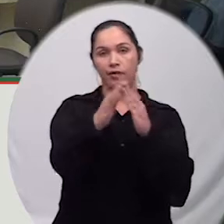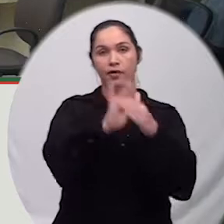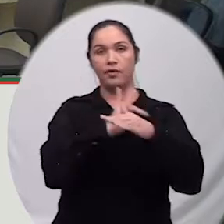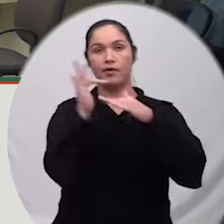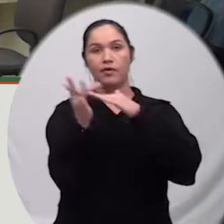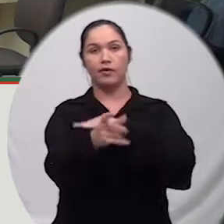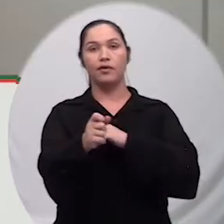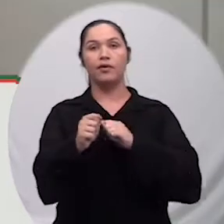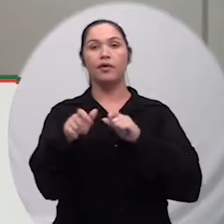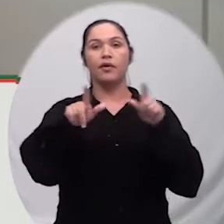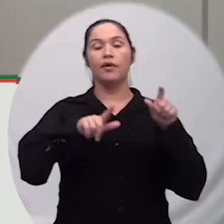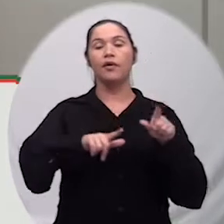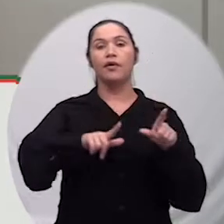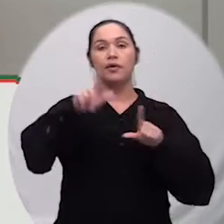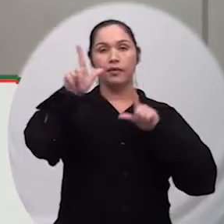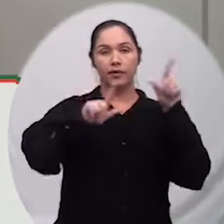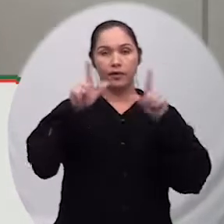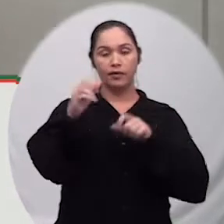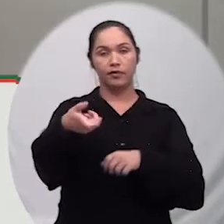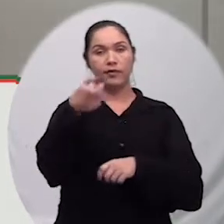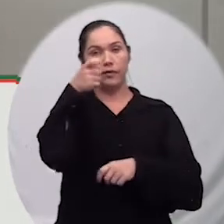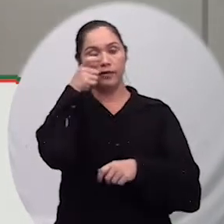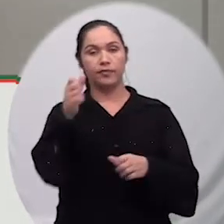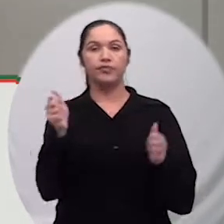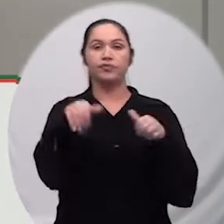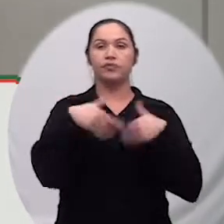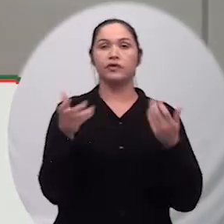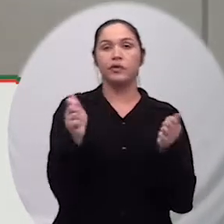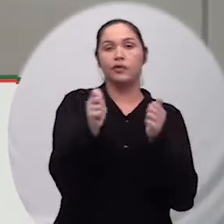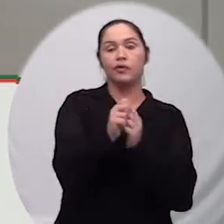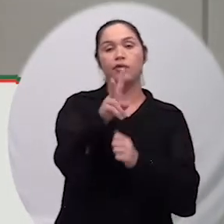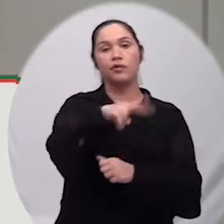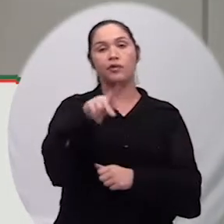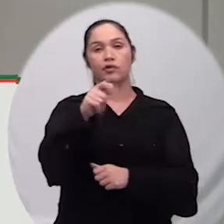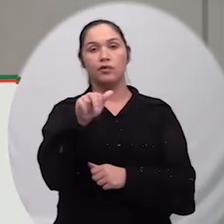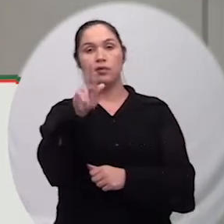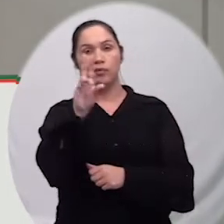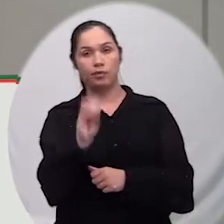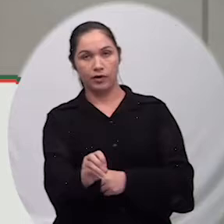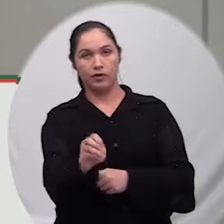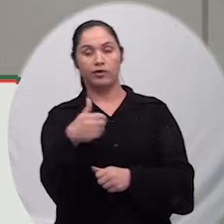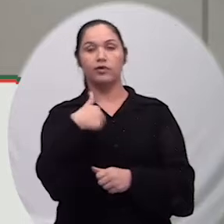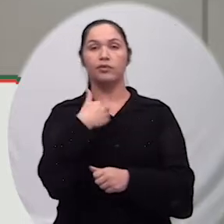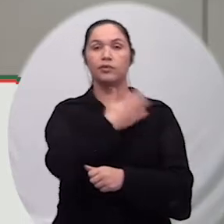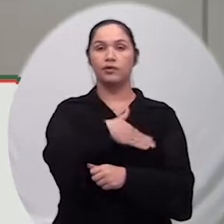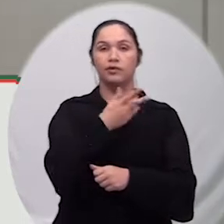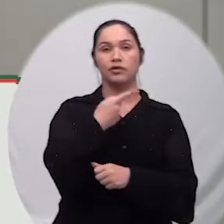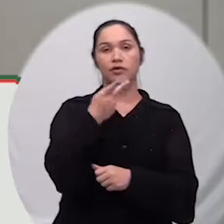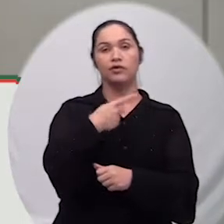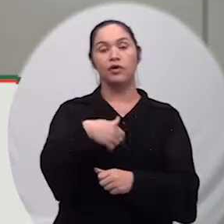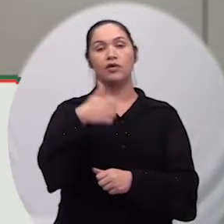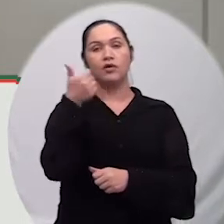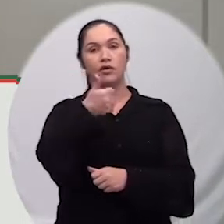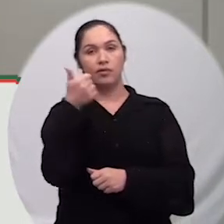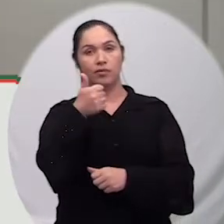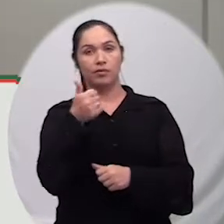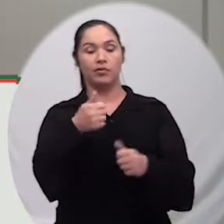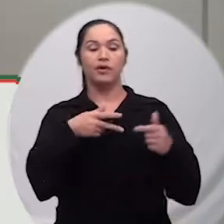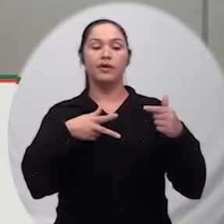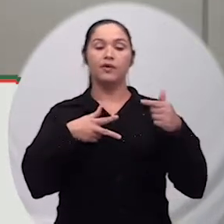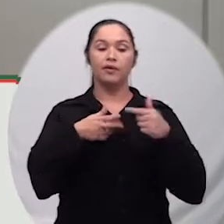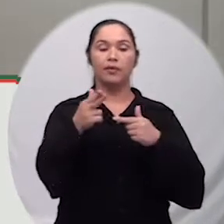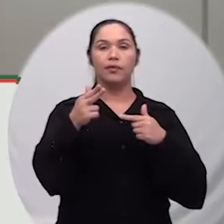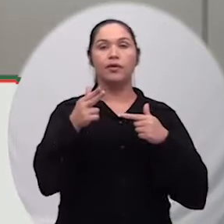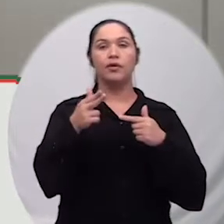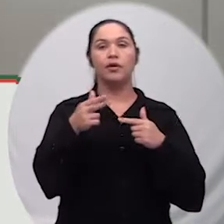Cidadã. Senhor presidente, vou na linha, mesma linha do vereador Paulo Ferrarese, com relação no dia 1º de dezembro, a inauguração da